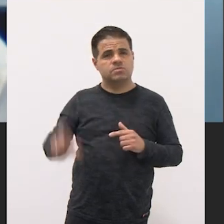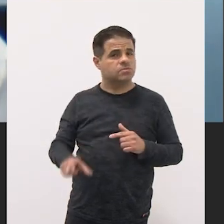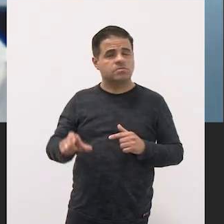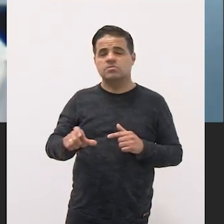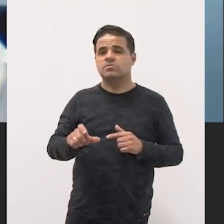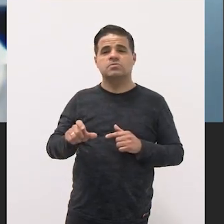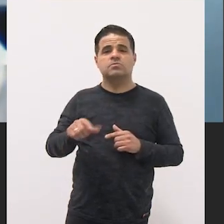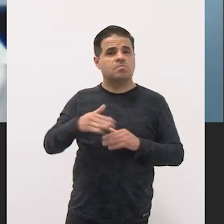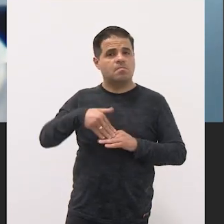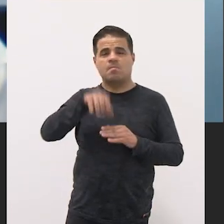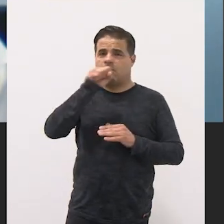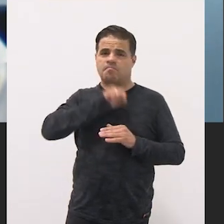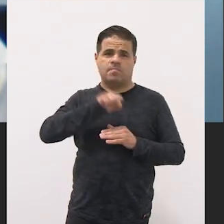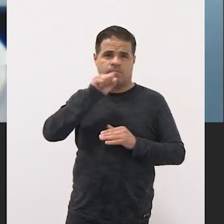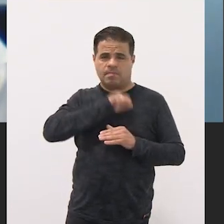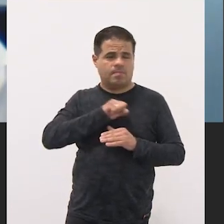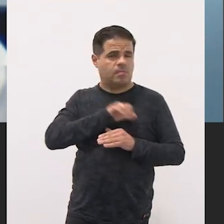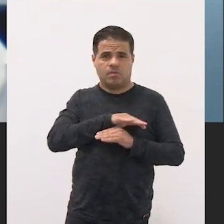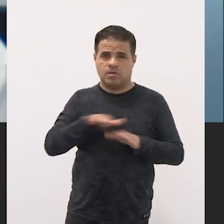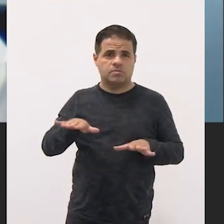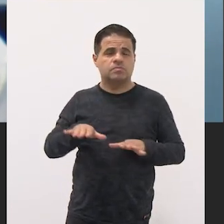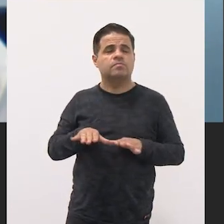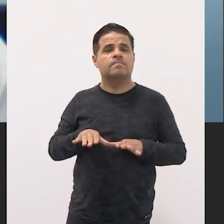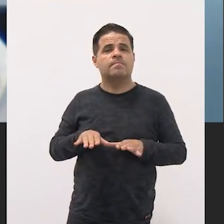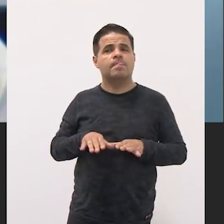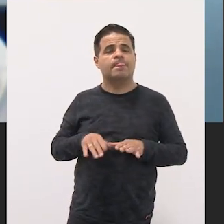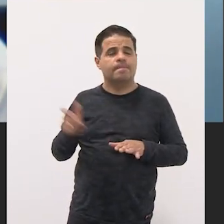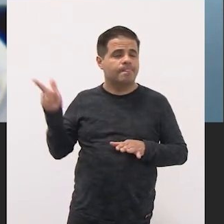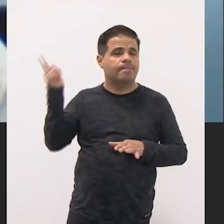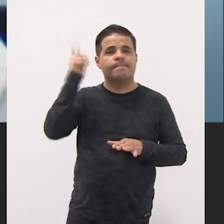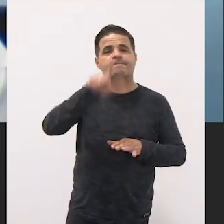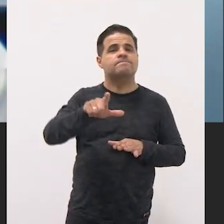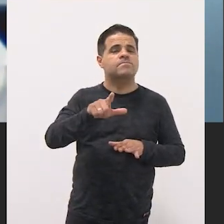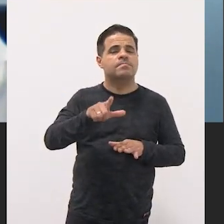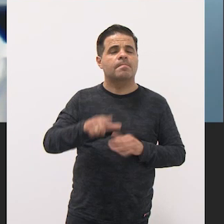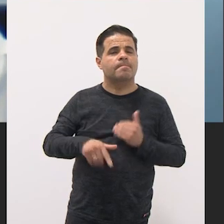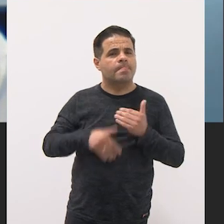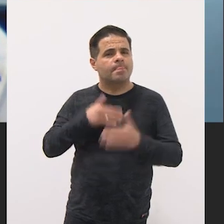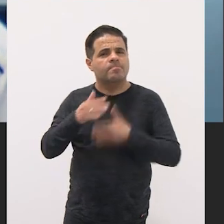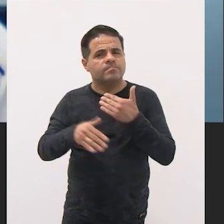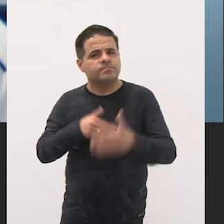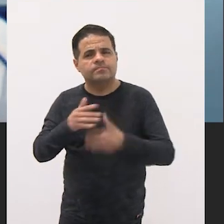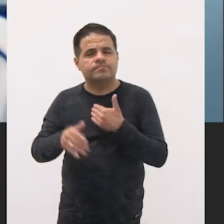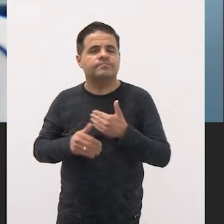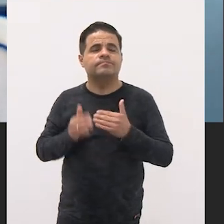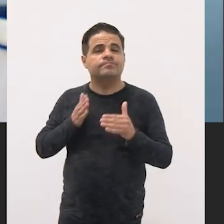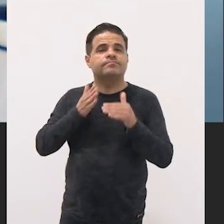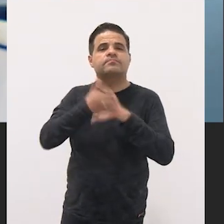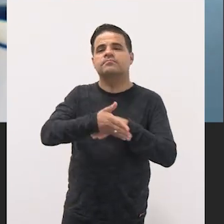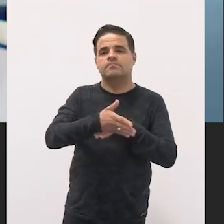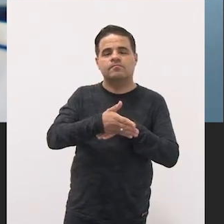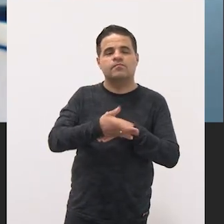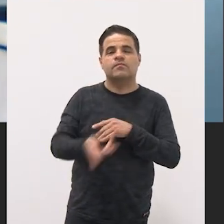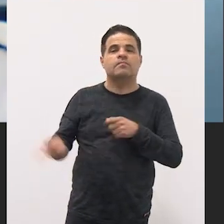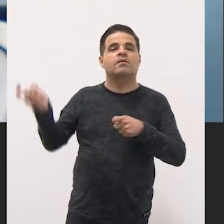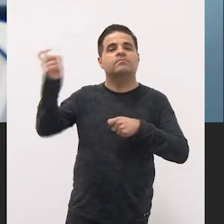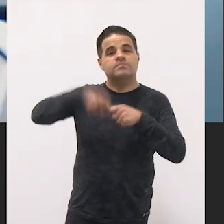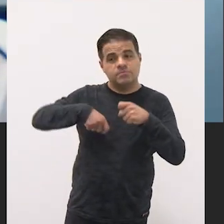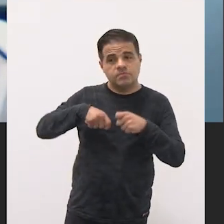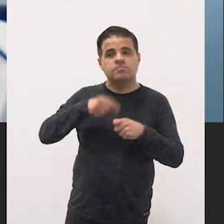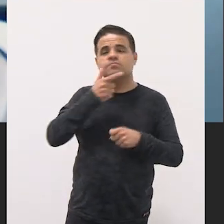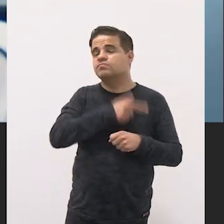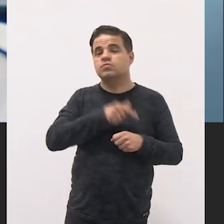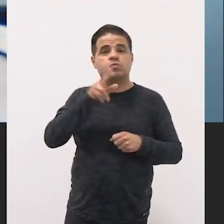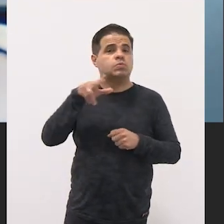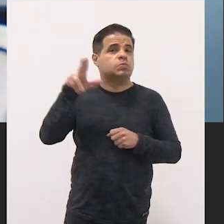só mais velho, ele conseguiu se envolver sexualmente. Ele